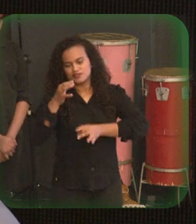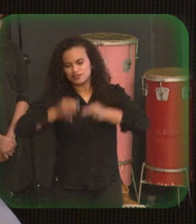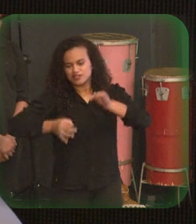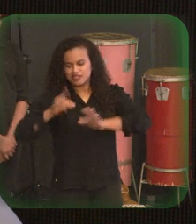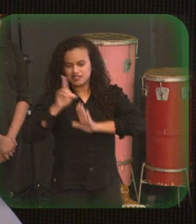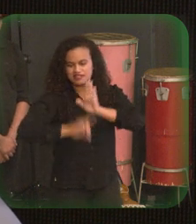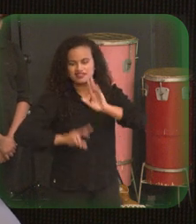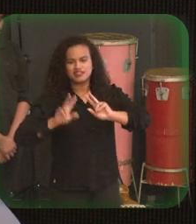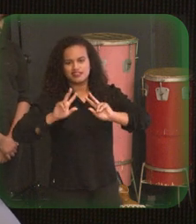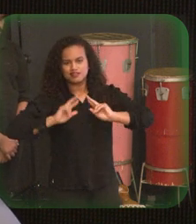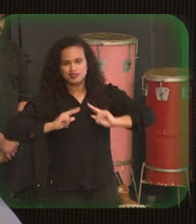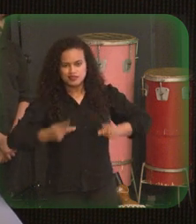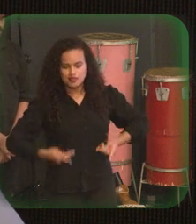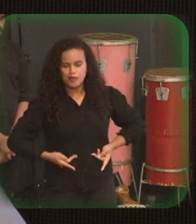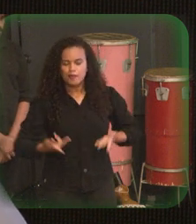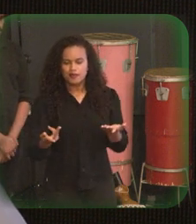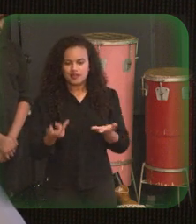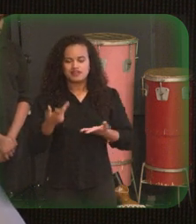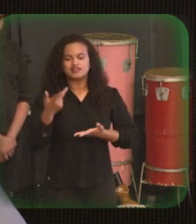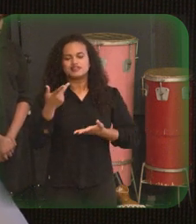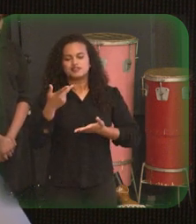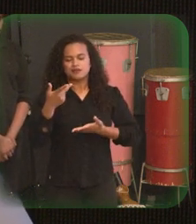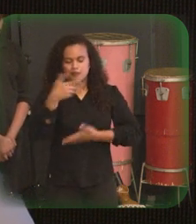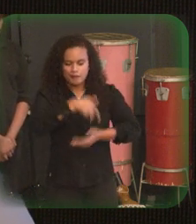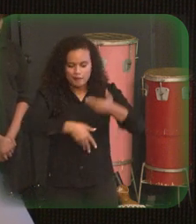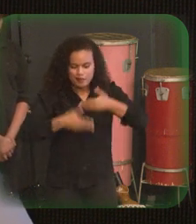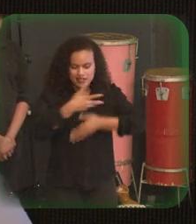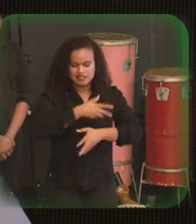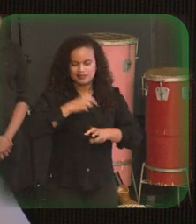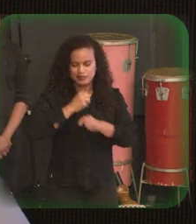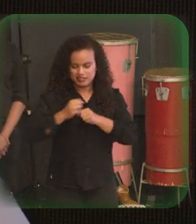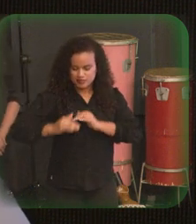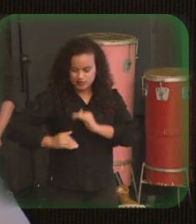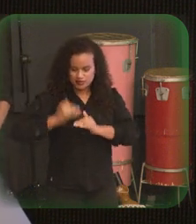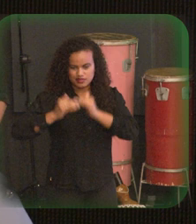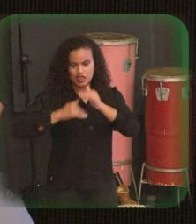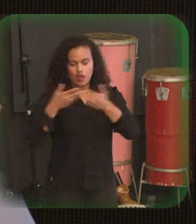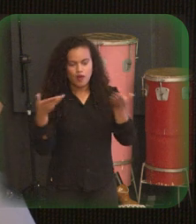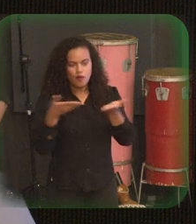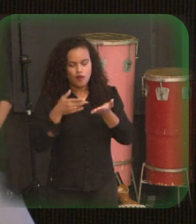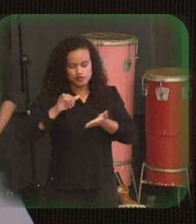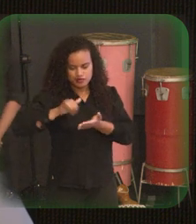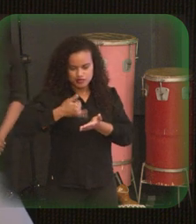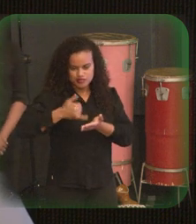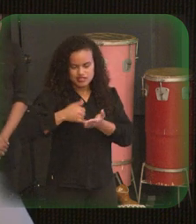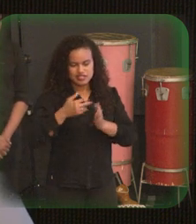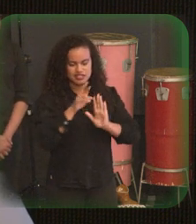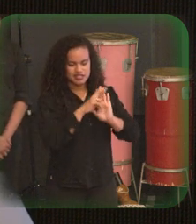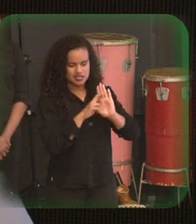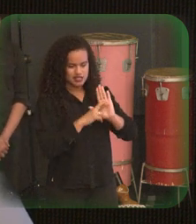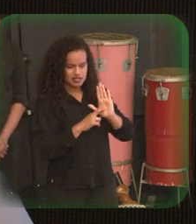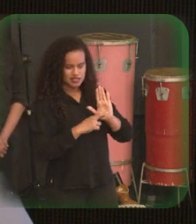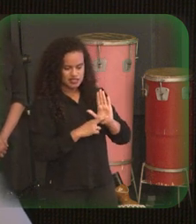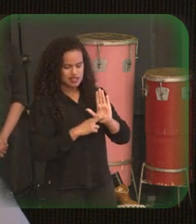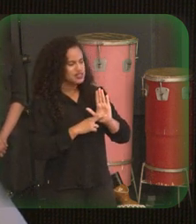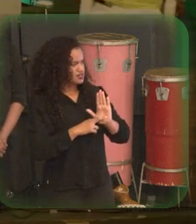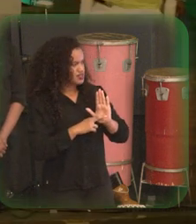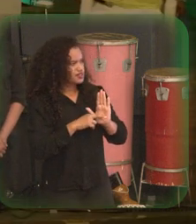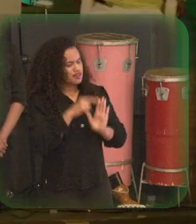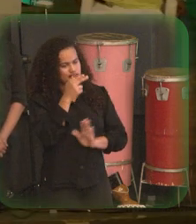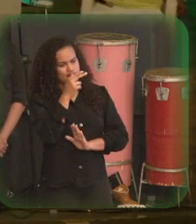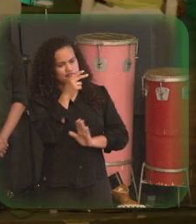Humanos, a fazer parte desta construção. E aqui vamos hoje assinar um protocolo de intenções, não é mesmo,